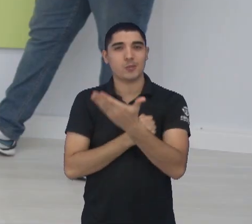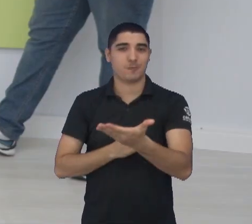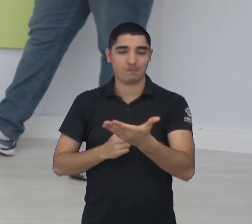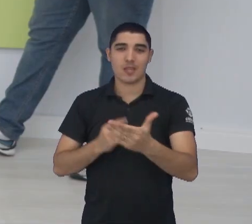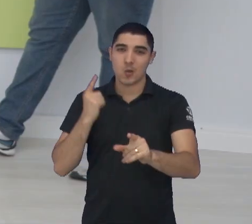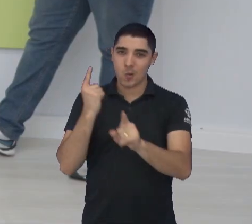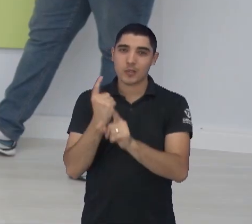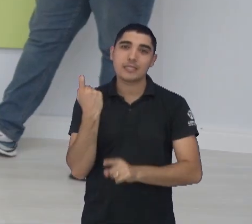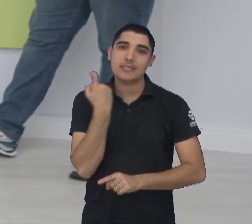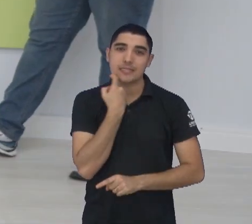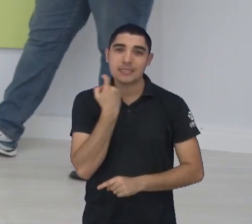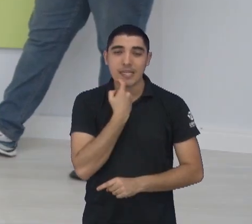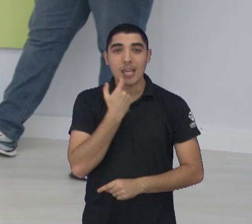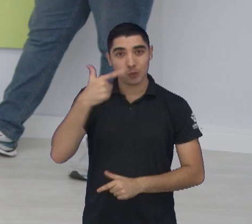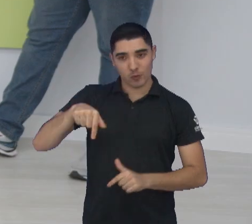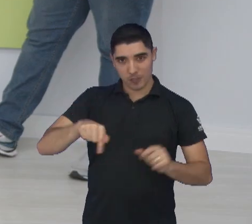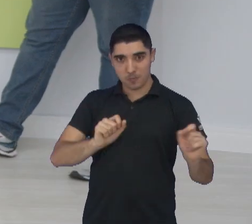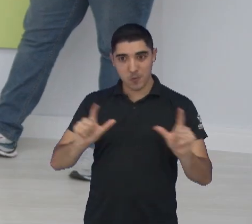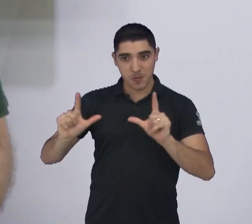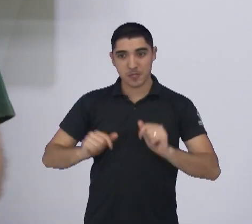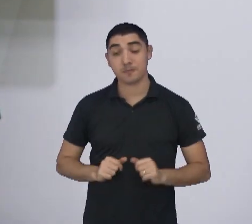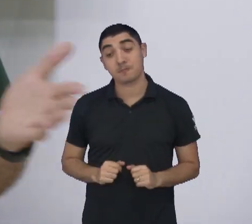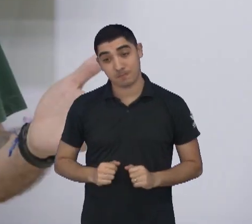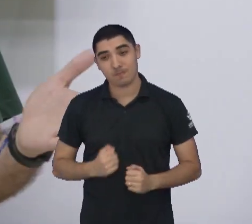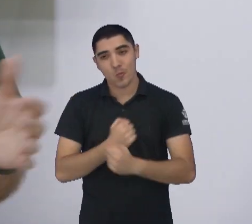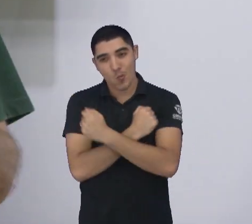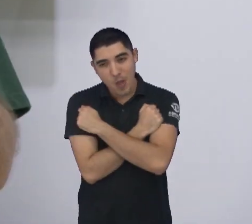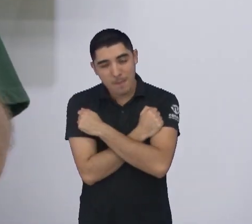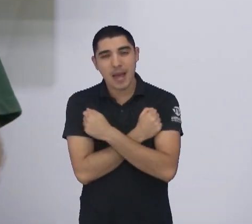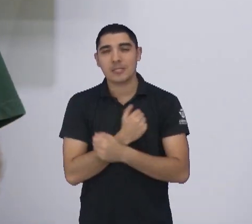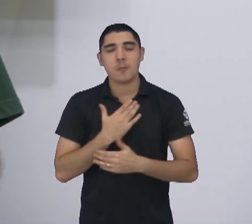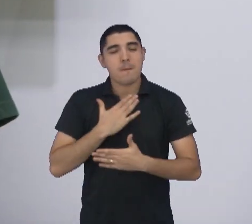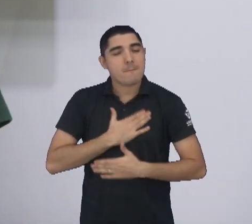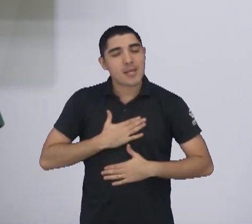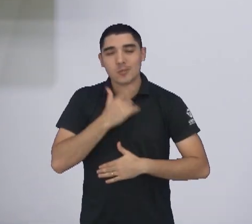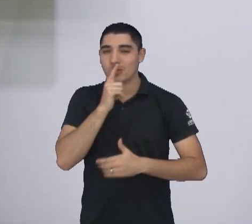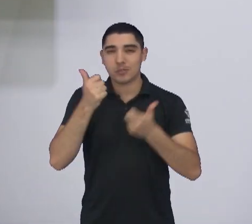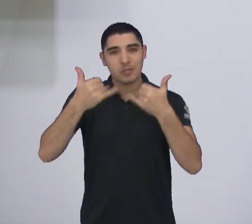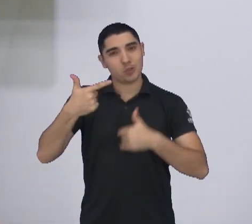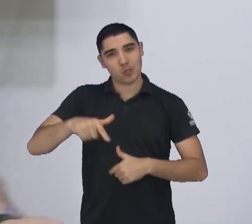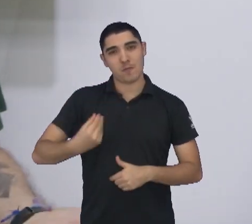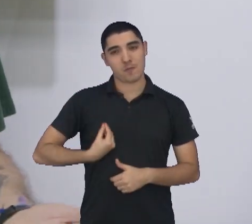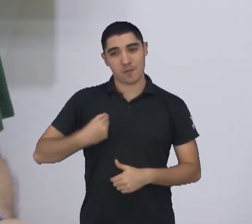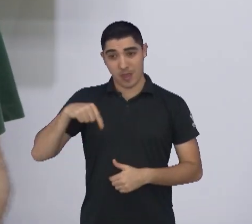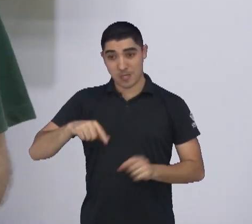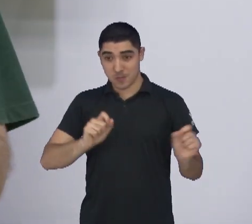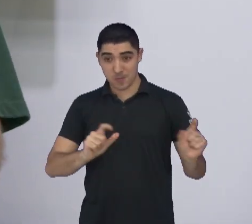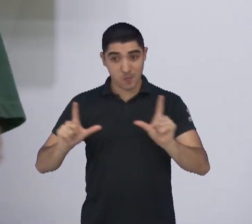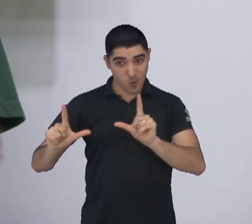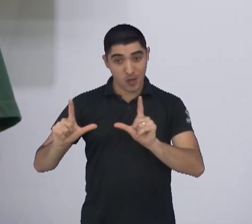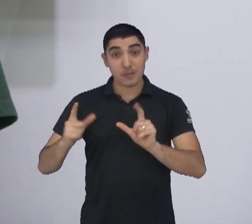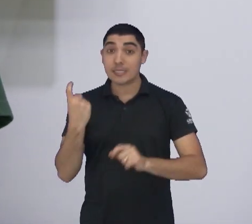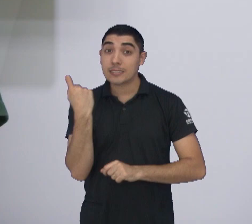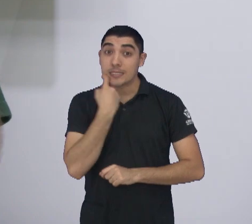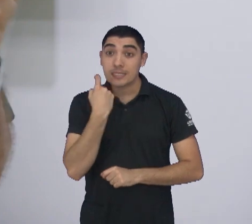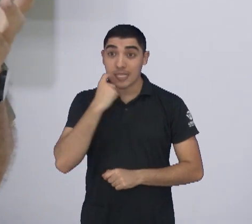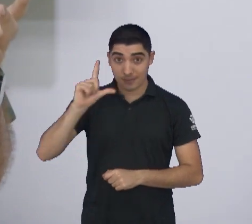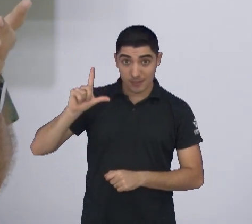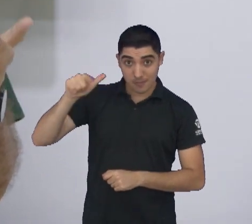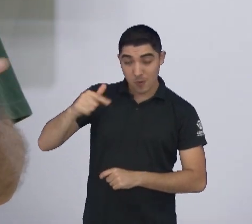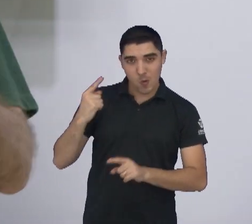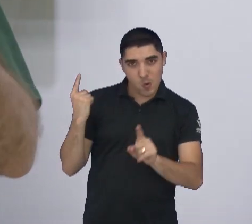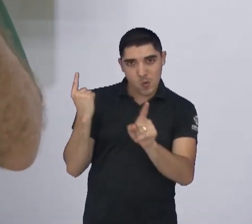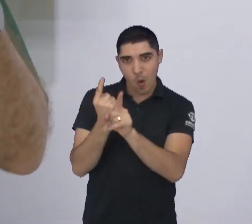até sexta-feira com mais uma Hora do Esporte. Um abraço, foi um prazer inenarrável estar em mais uma Hora do Esporte. Sexta-feira que vem estaremos